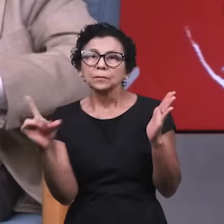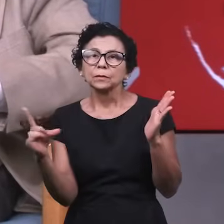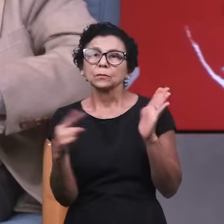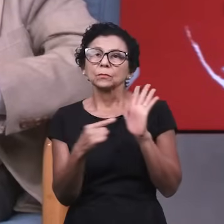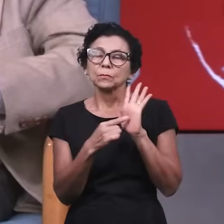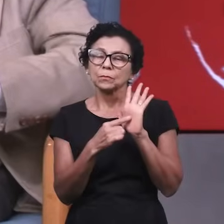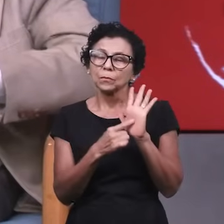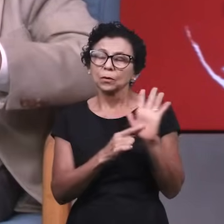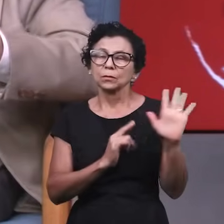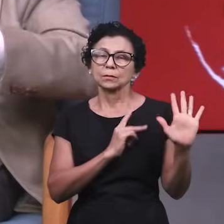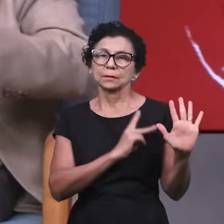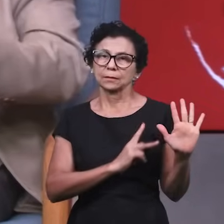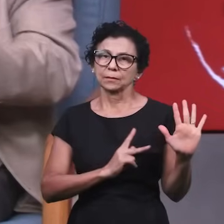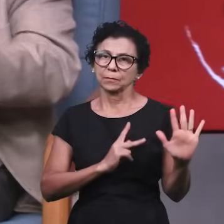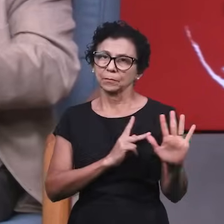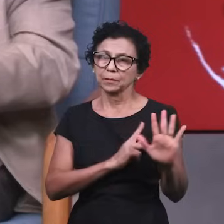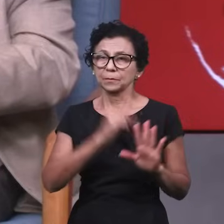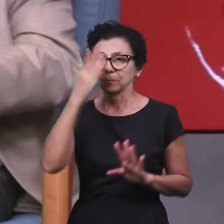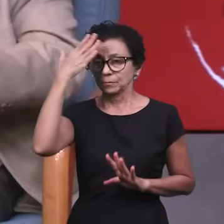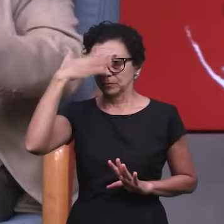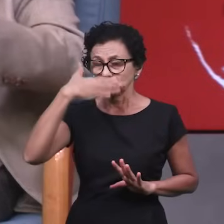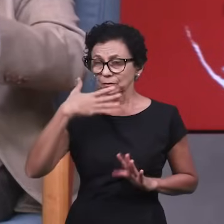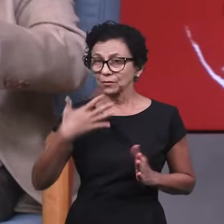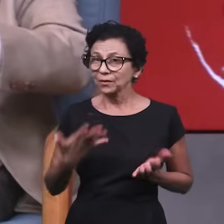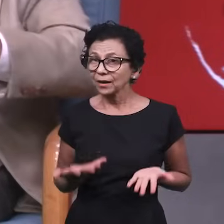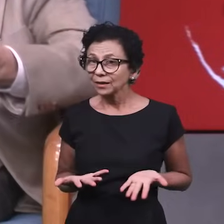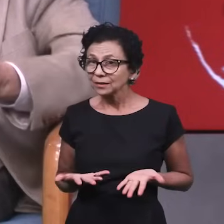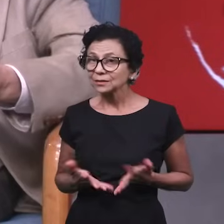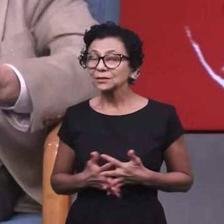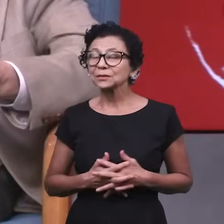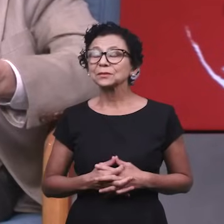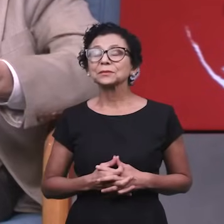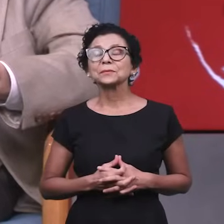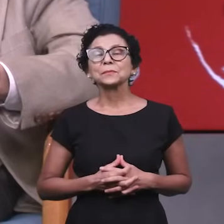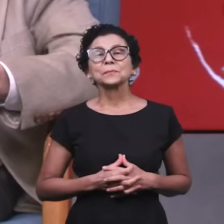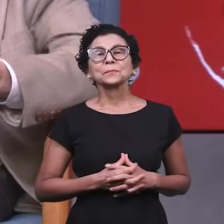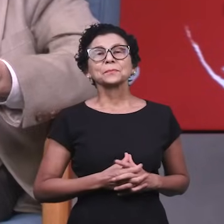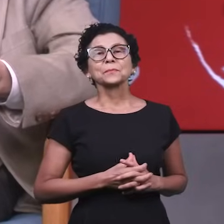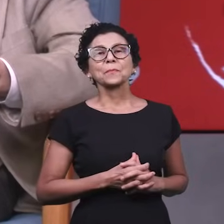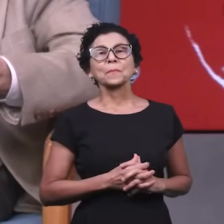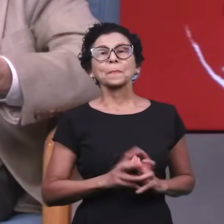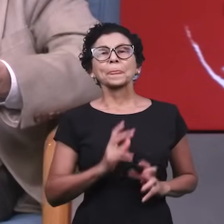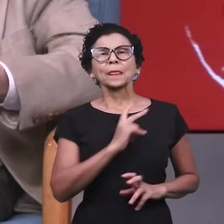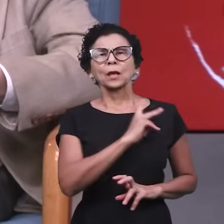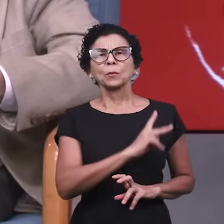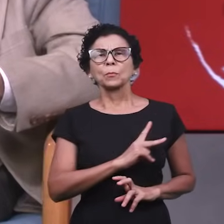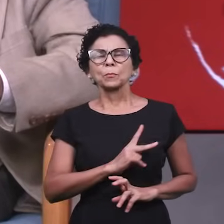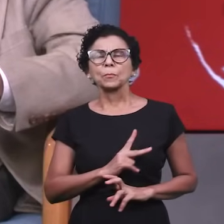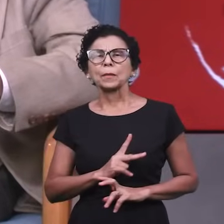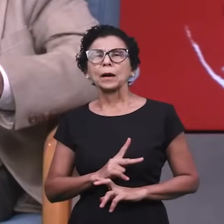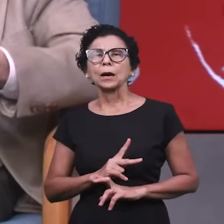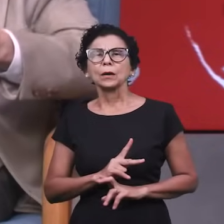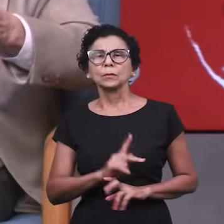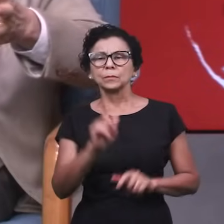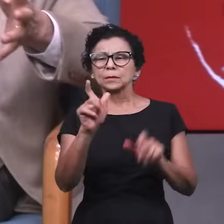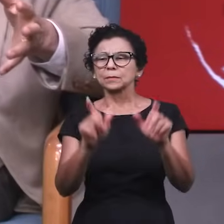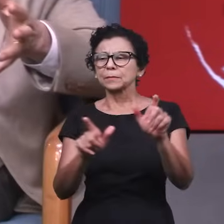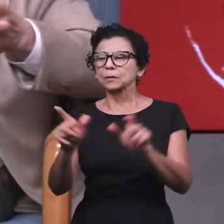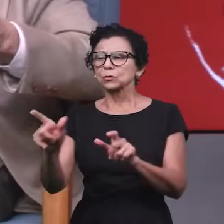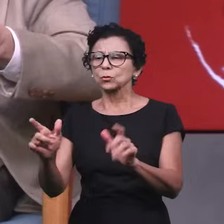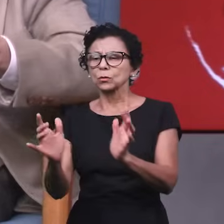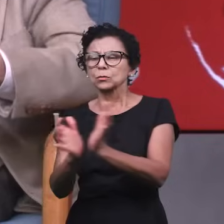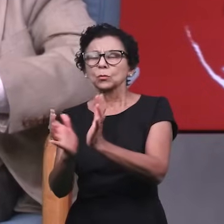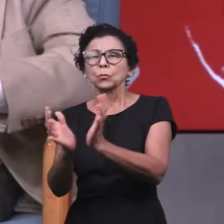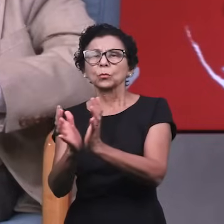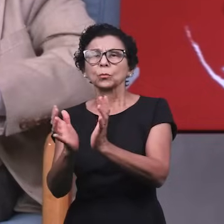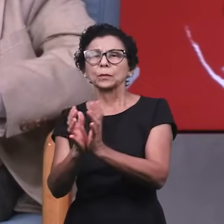ensina isso, e para comprovação disso, ele naquele momento, ele ora com a imposição de mãos para aquele grupo